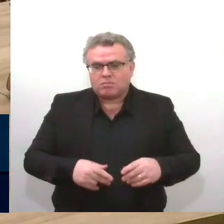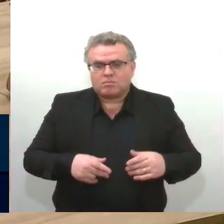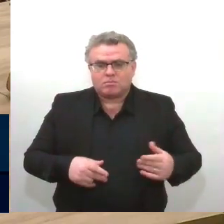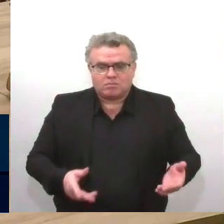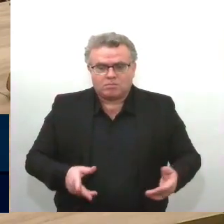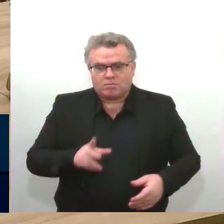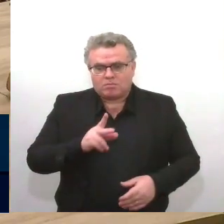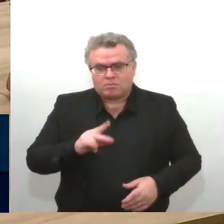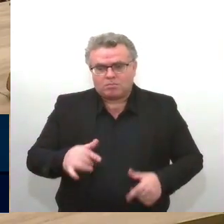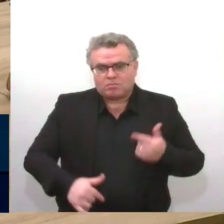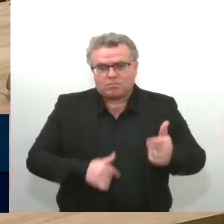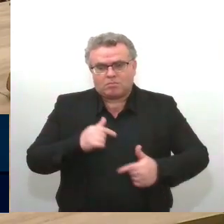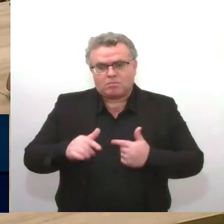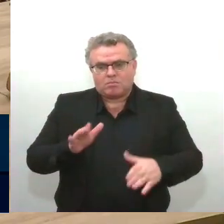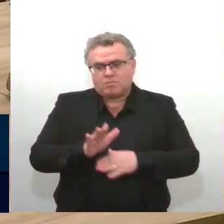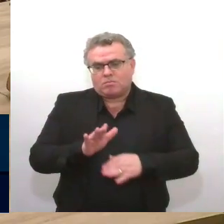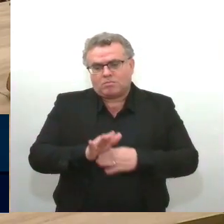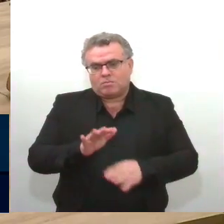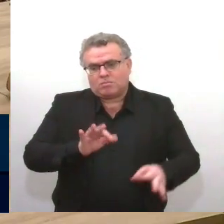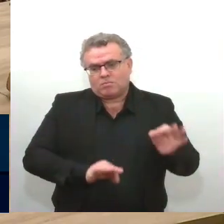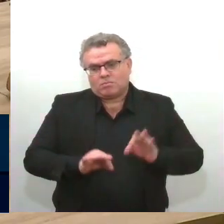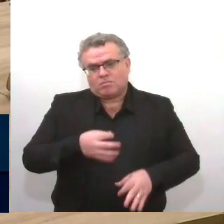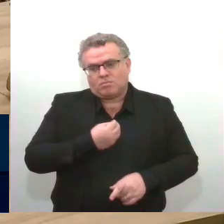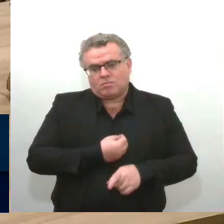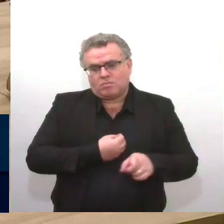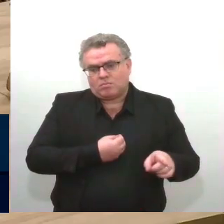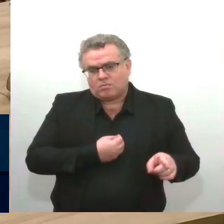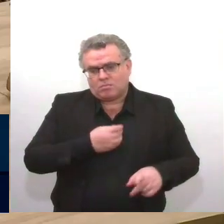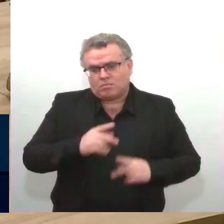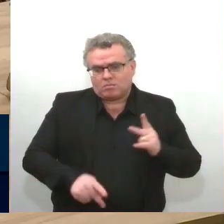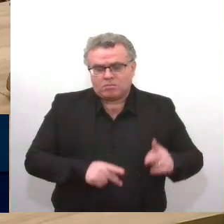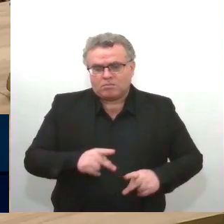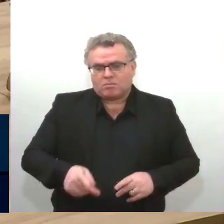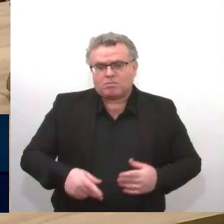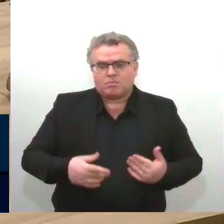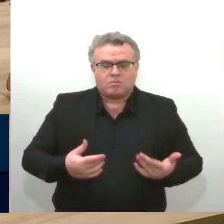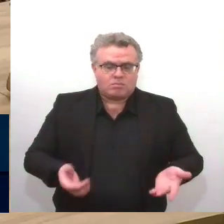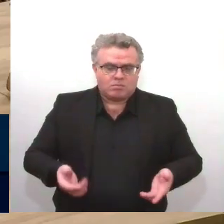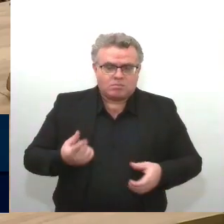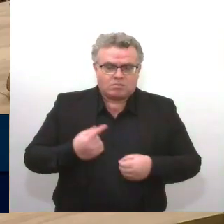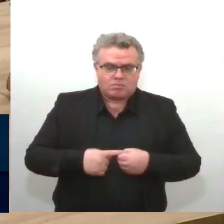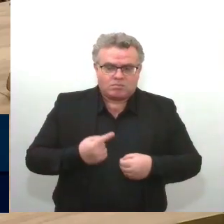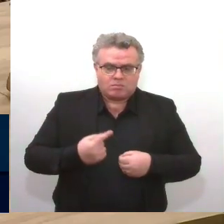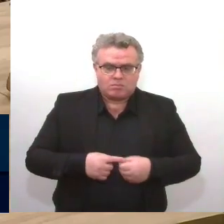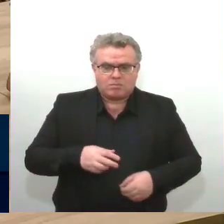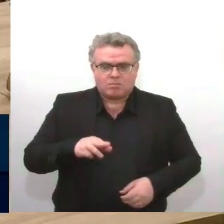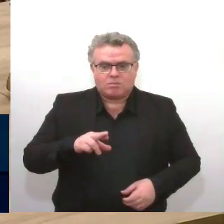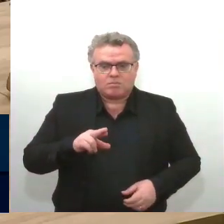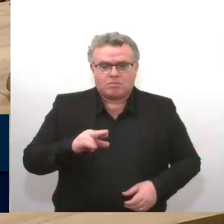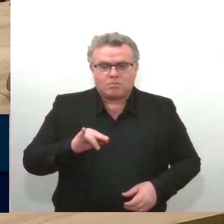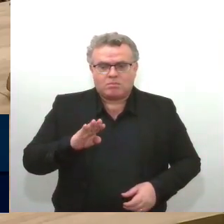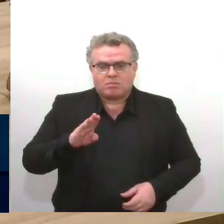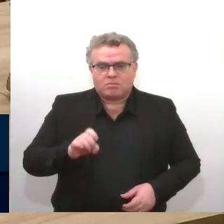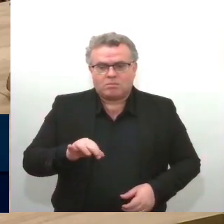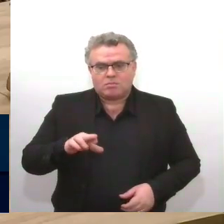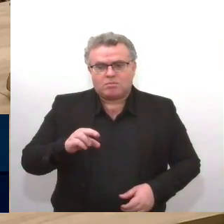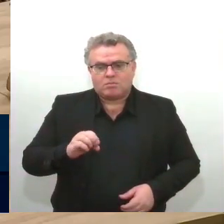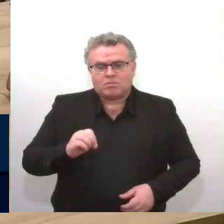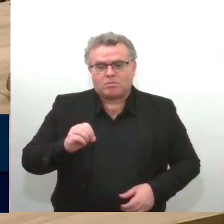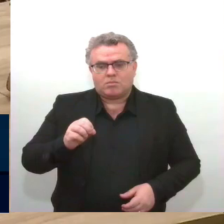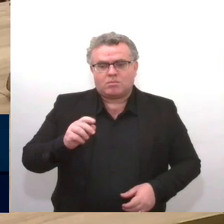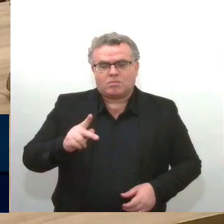vida né da população de Ribeirópolis principalmente né das pessoas mais carentes pelo seu trabalho